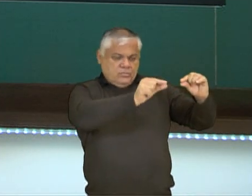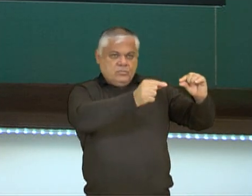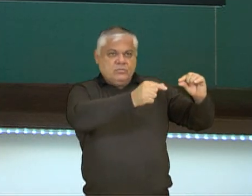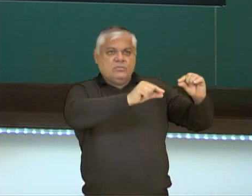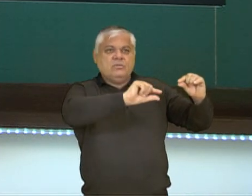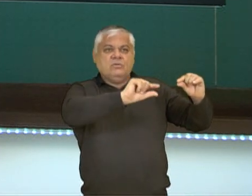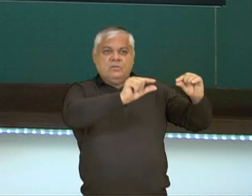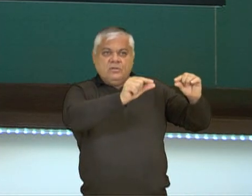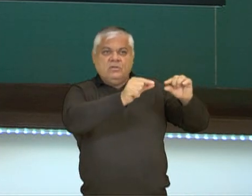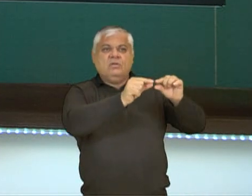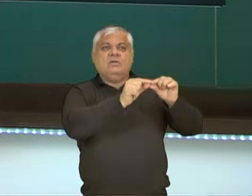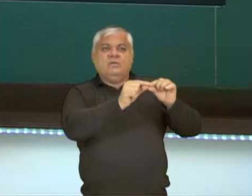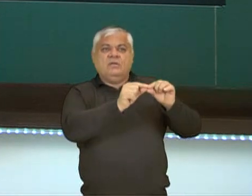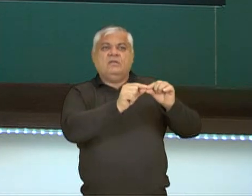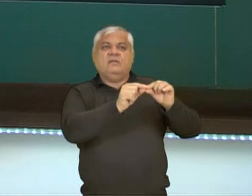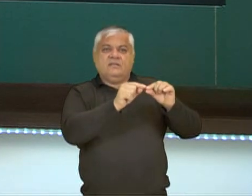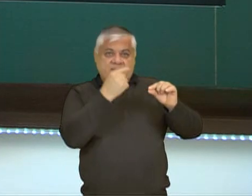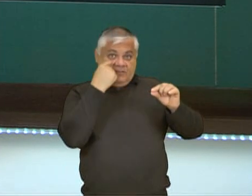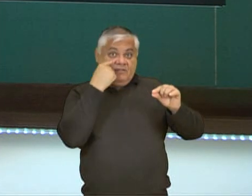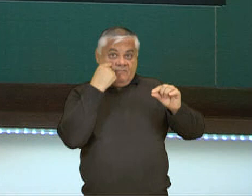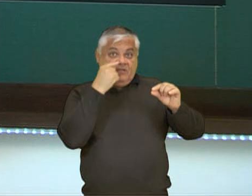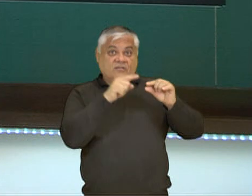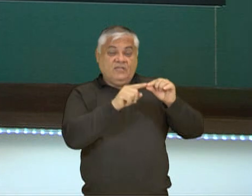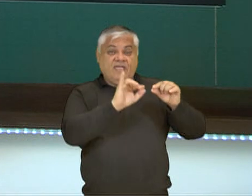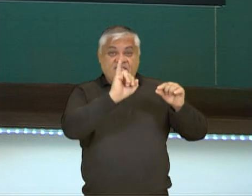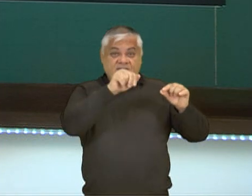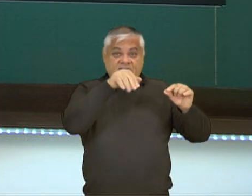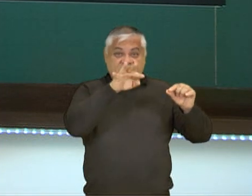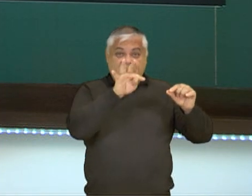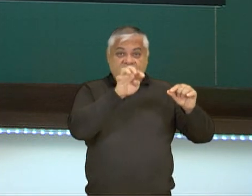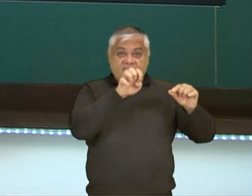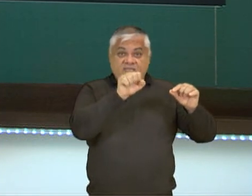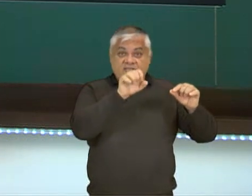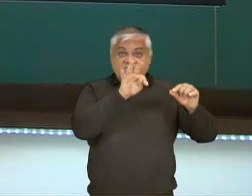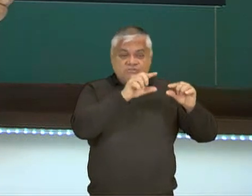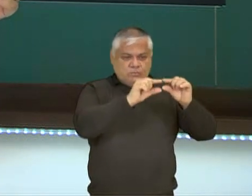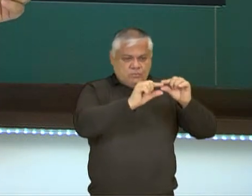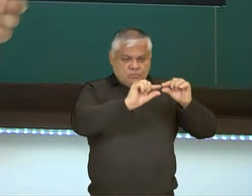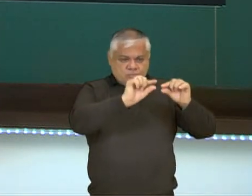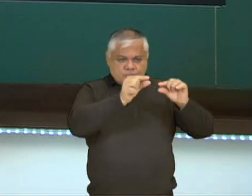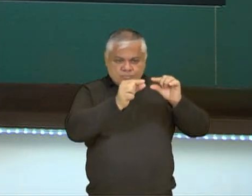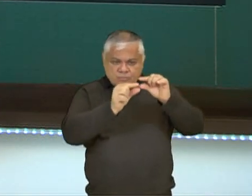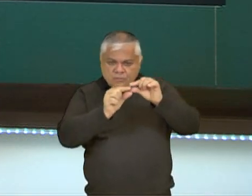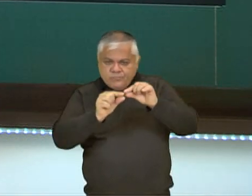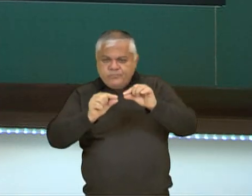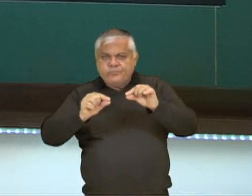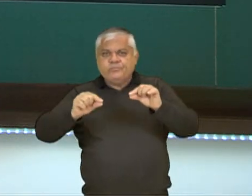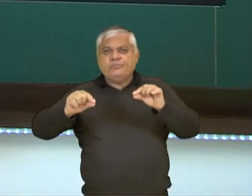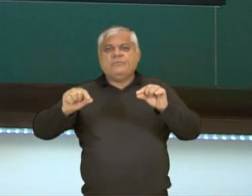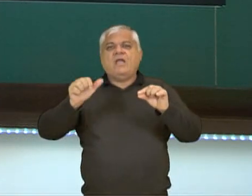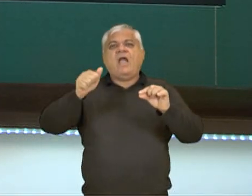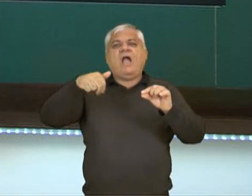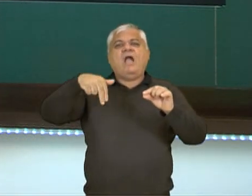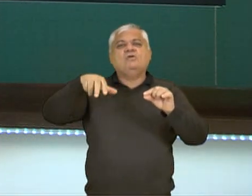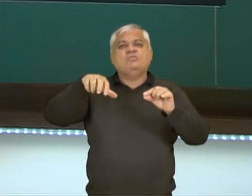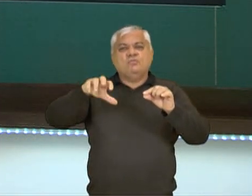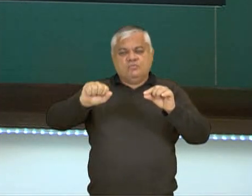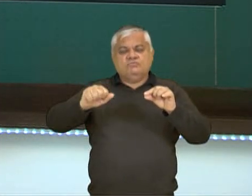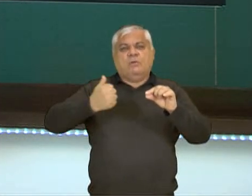começa o intestino destes organismos, os nematódeos. E aqui nessa extremidade tem o ânus.